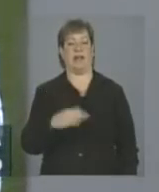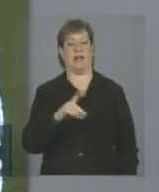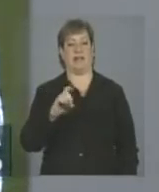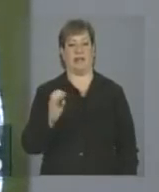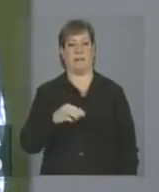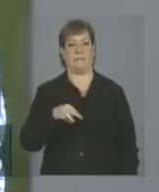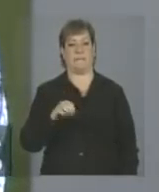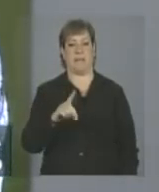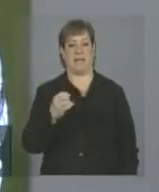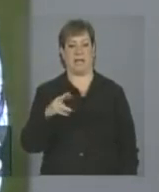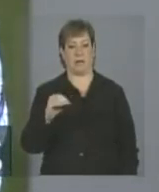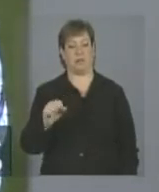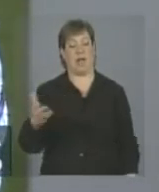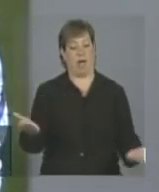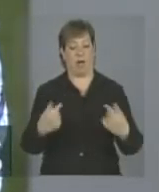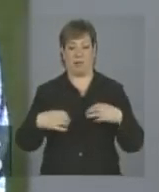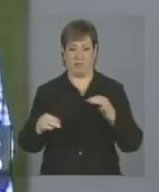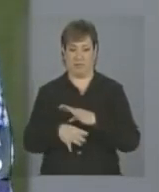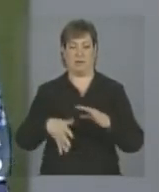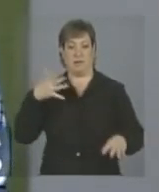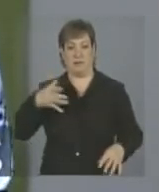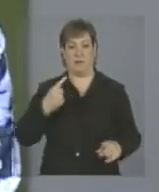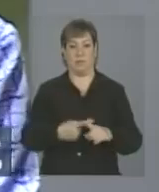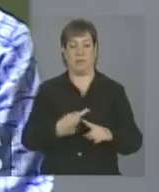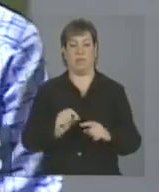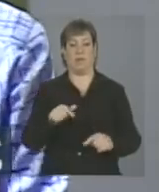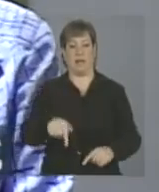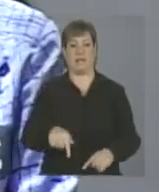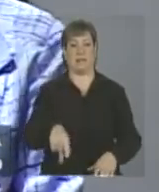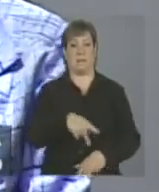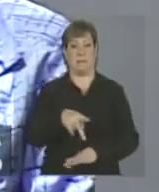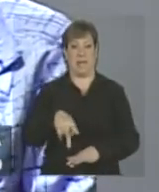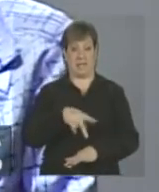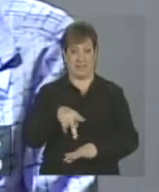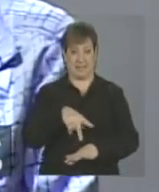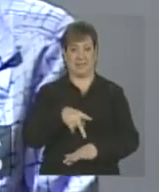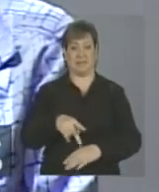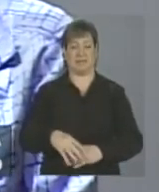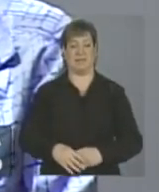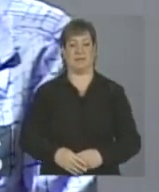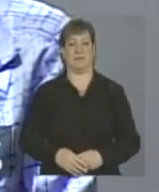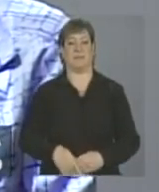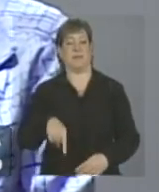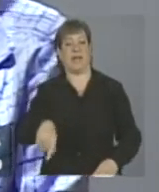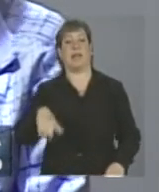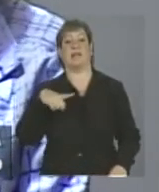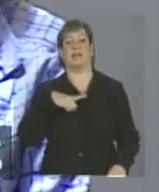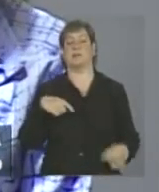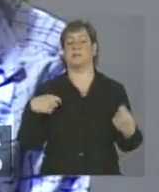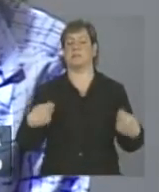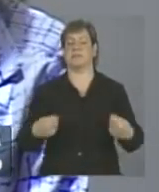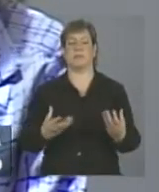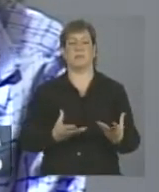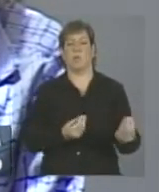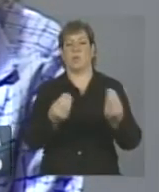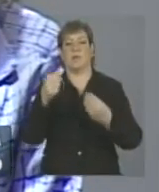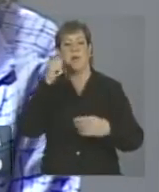aqui eu encerro dizendo que esse país ele tem de ter muitas